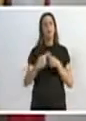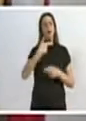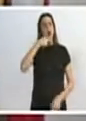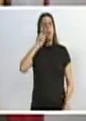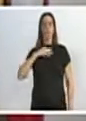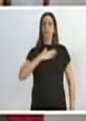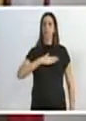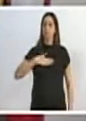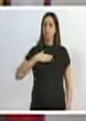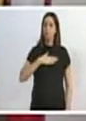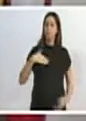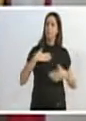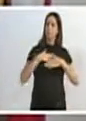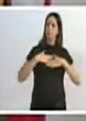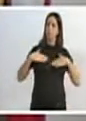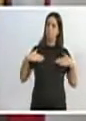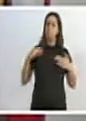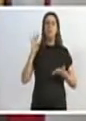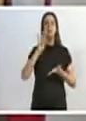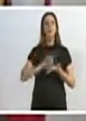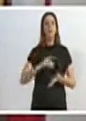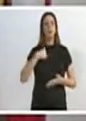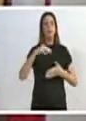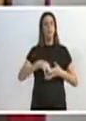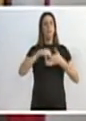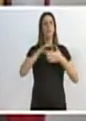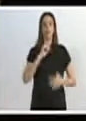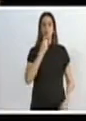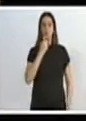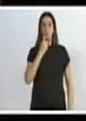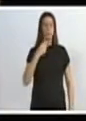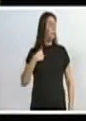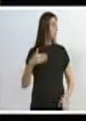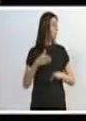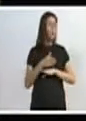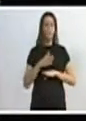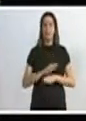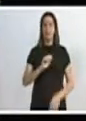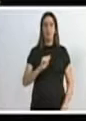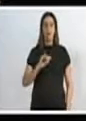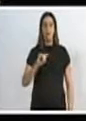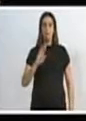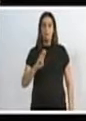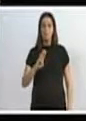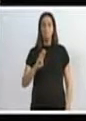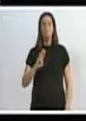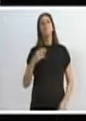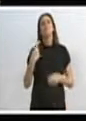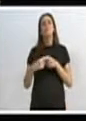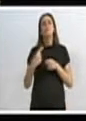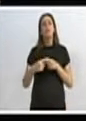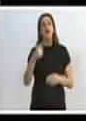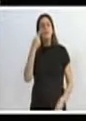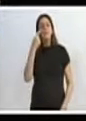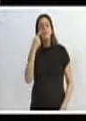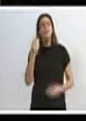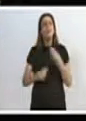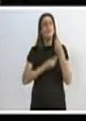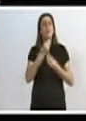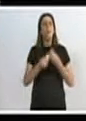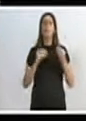orgulho, o prazer de como líder do governo em participar na CIB, da reunião do Núcleo Imobiliário, conhecendo as